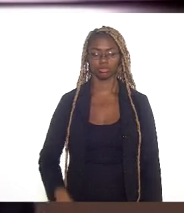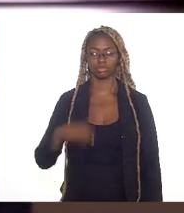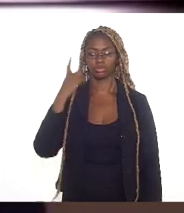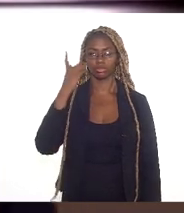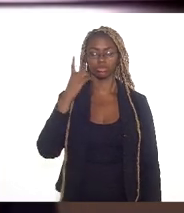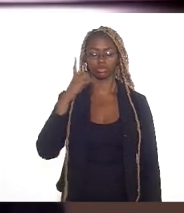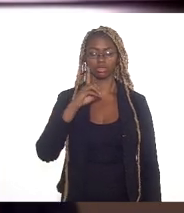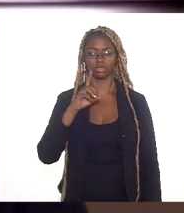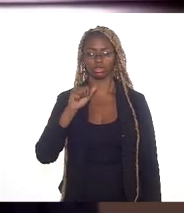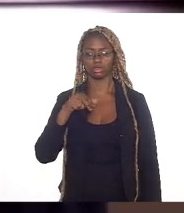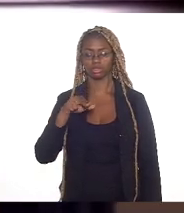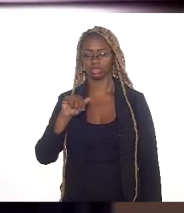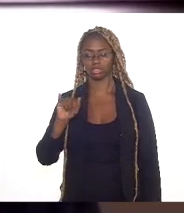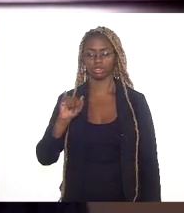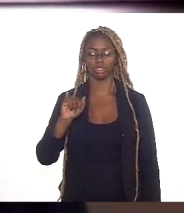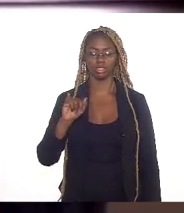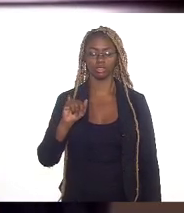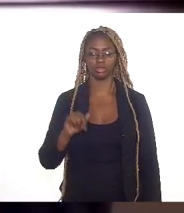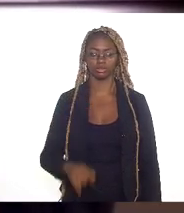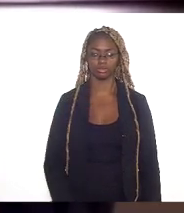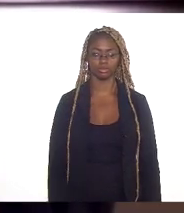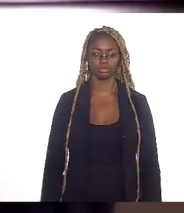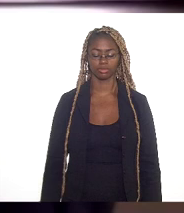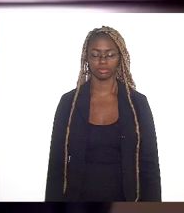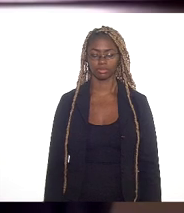Deputada Dani Monteiro.